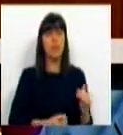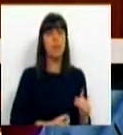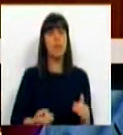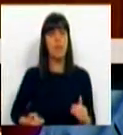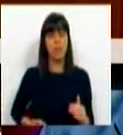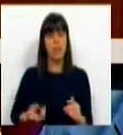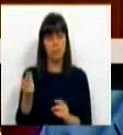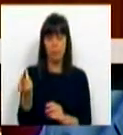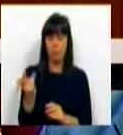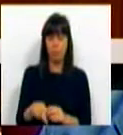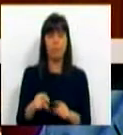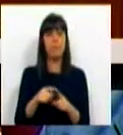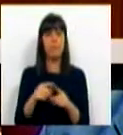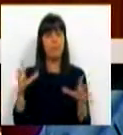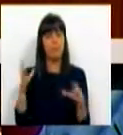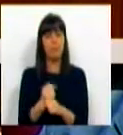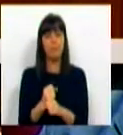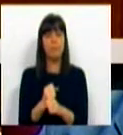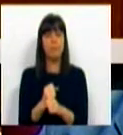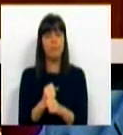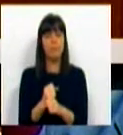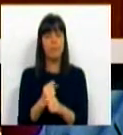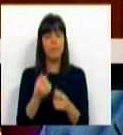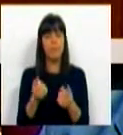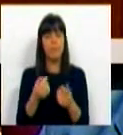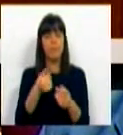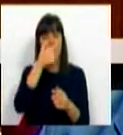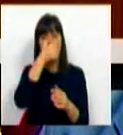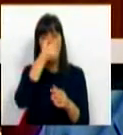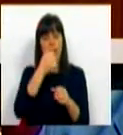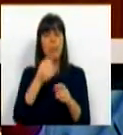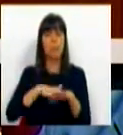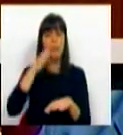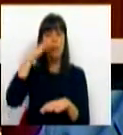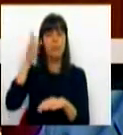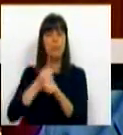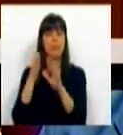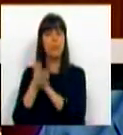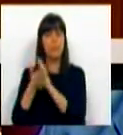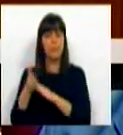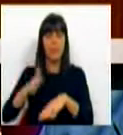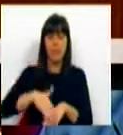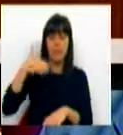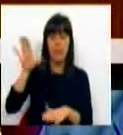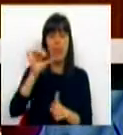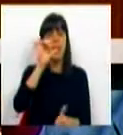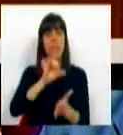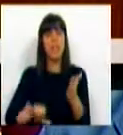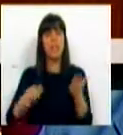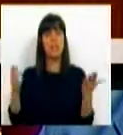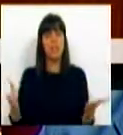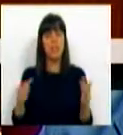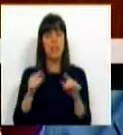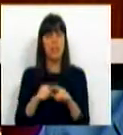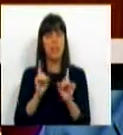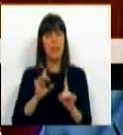desemprego ocorreu por esvaziamento da população ativa, por imigração, por saída, por desistência. Foi